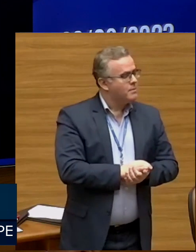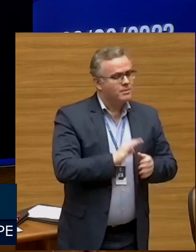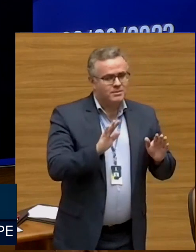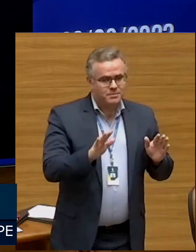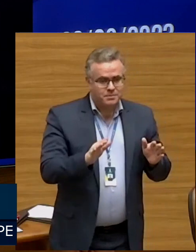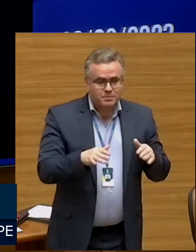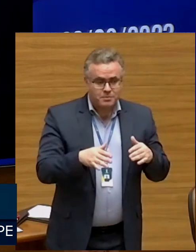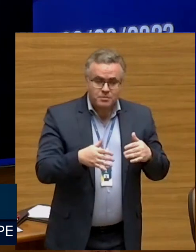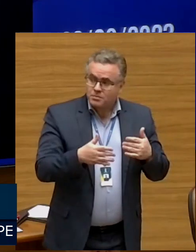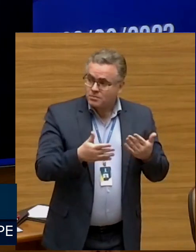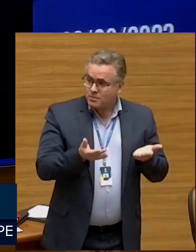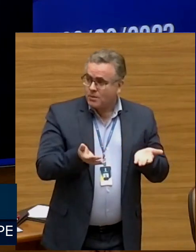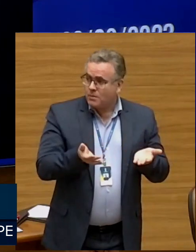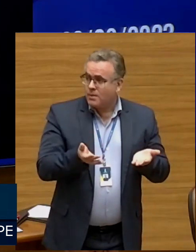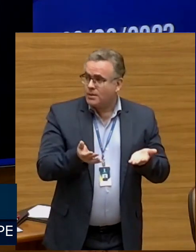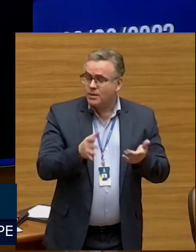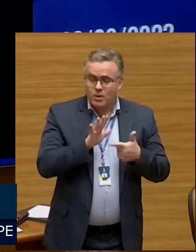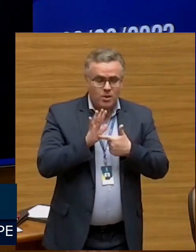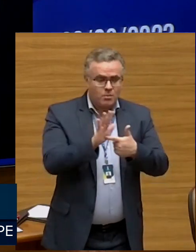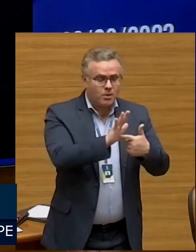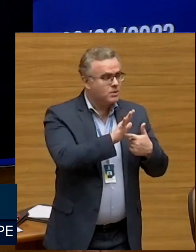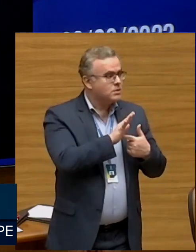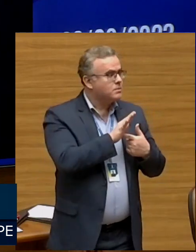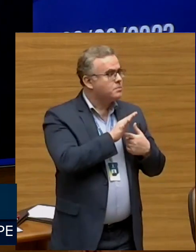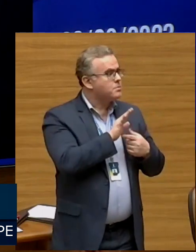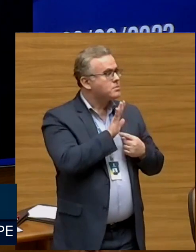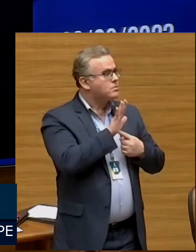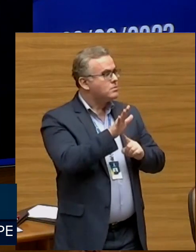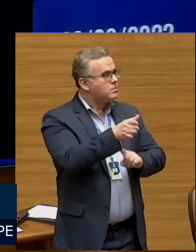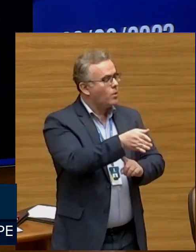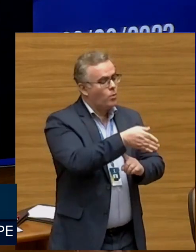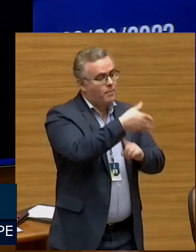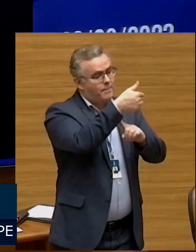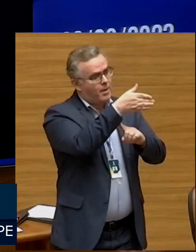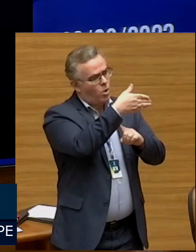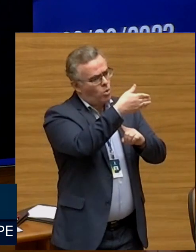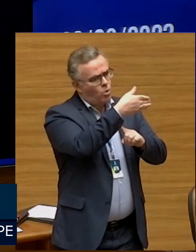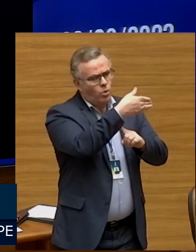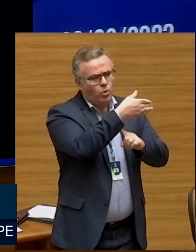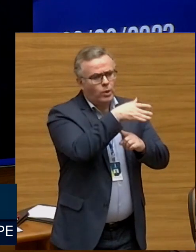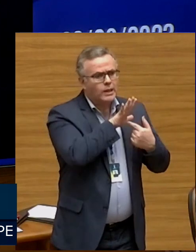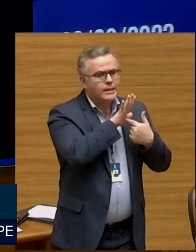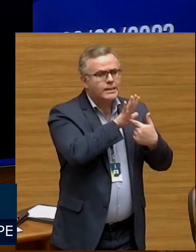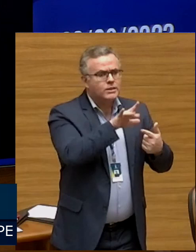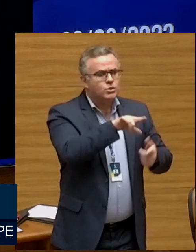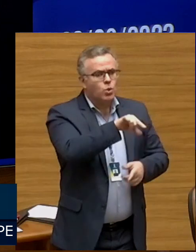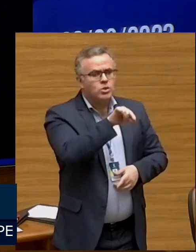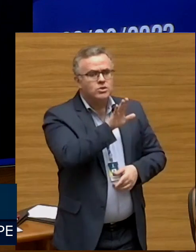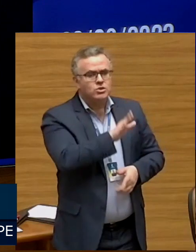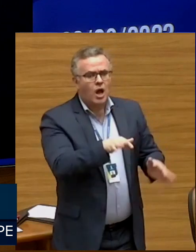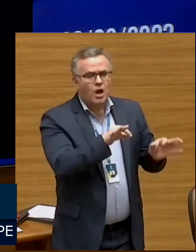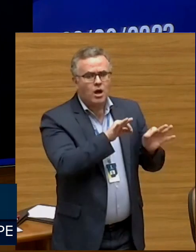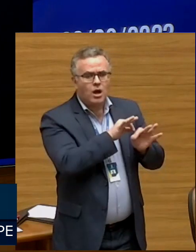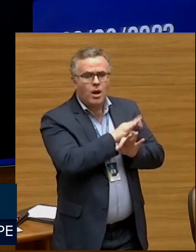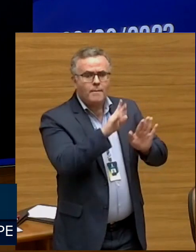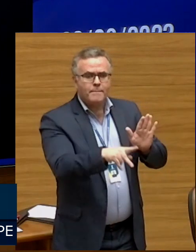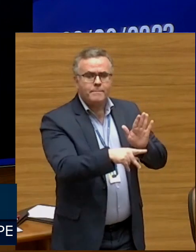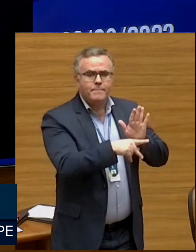Então, eu trago aqui a bandeira, certo, que foi escolhida como a